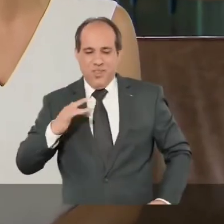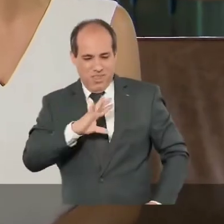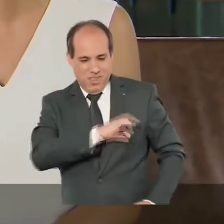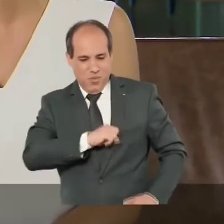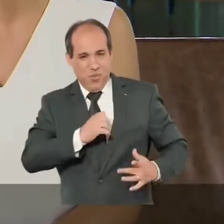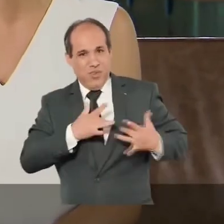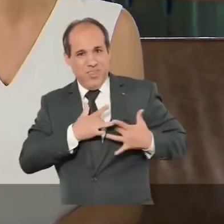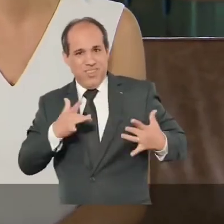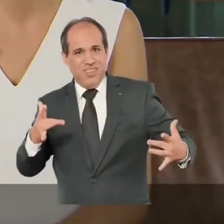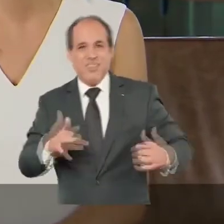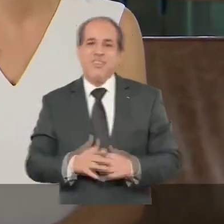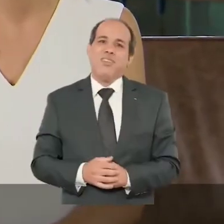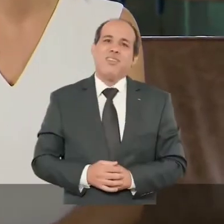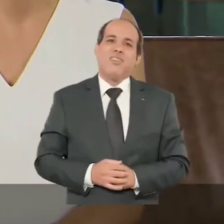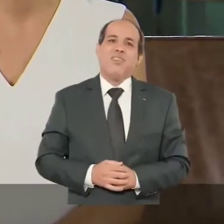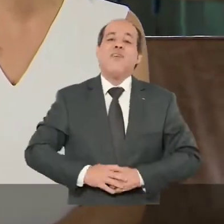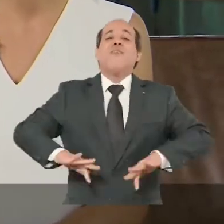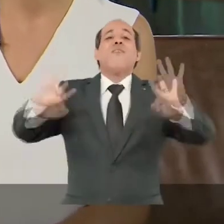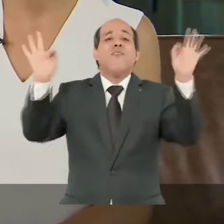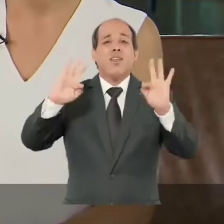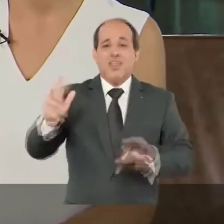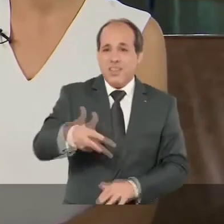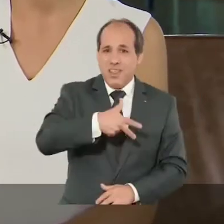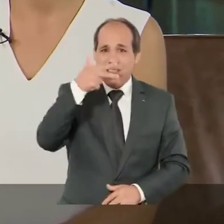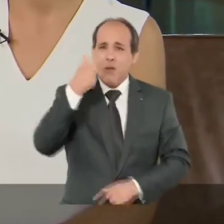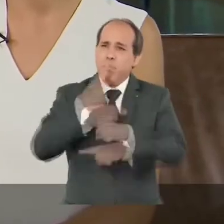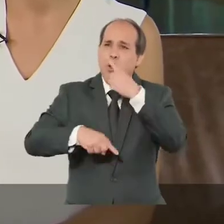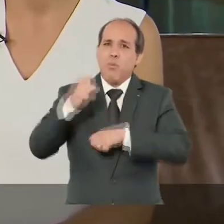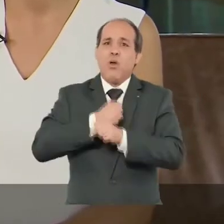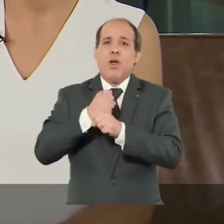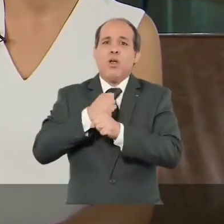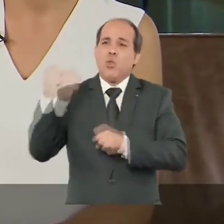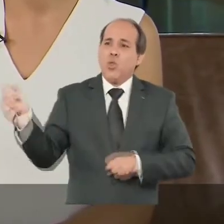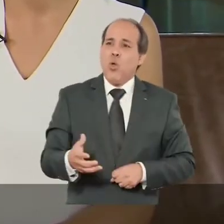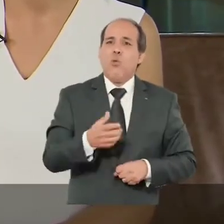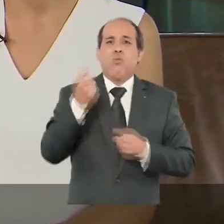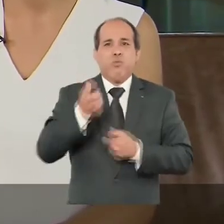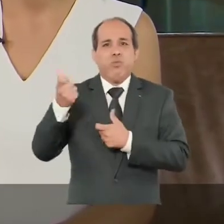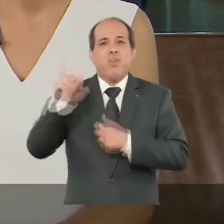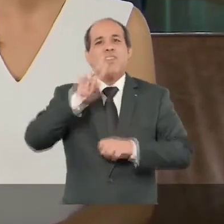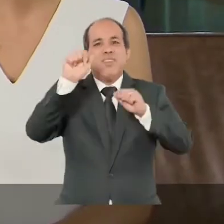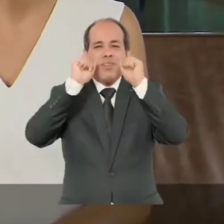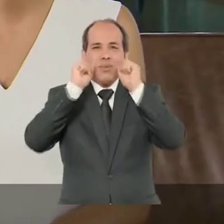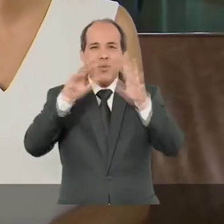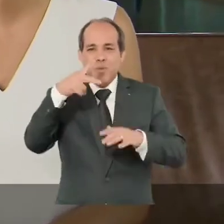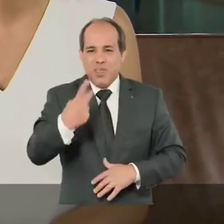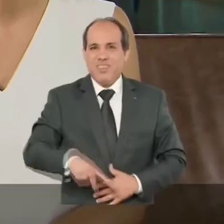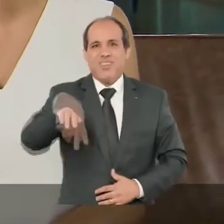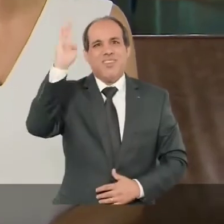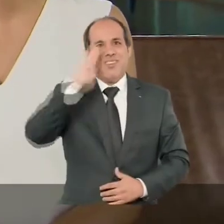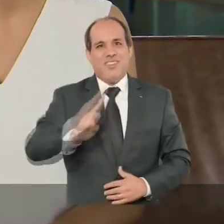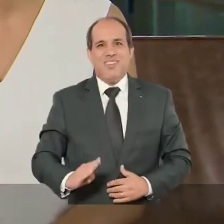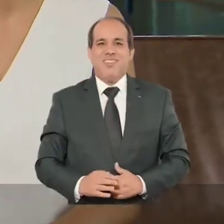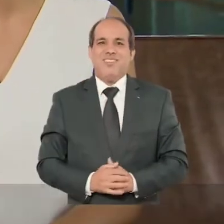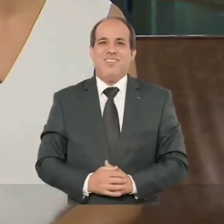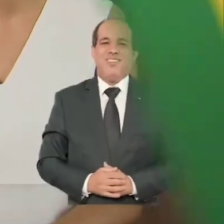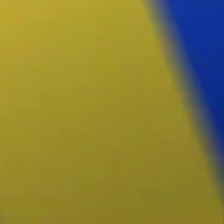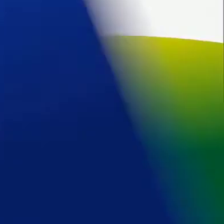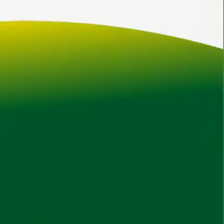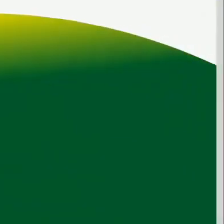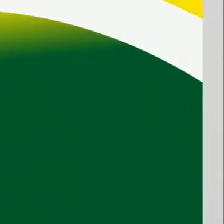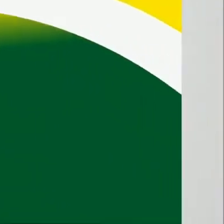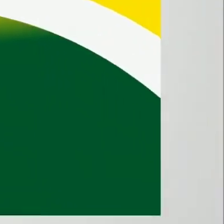amor e solidariedade e um feliz Natal e próspero Ano Novo que Deus abençoe o nosso